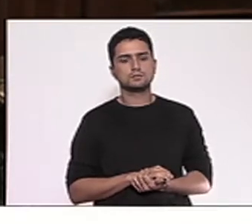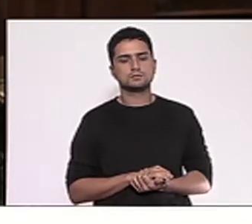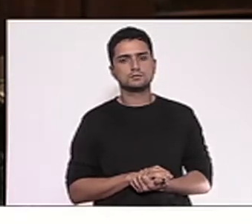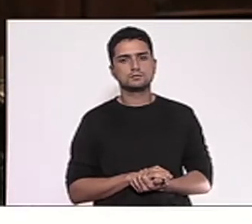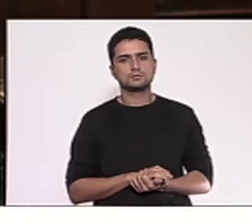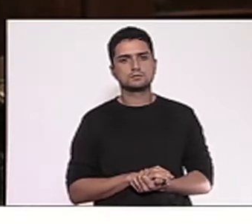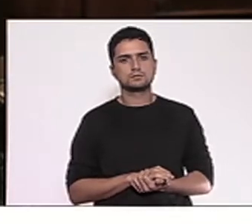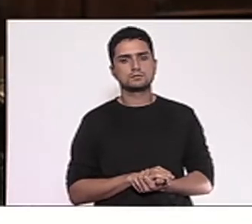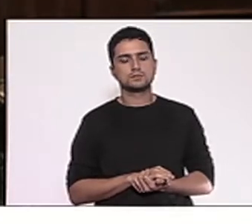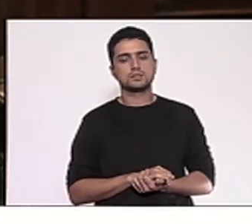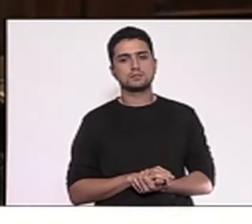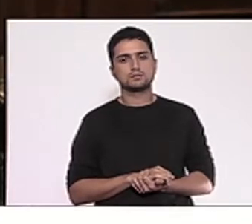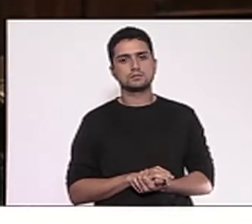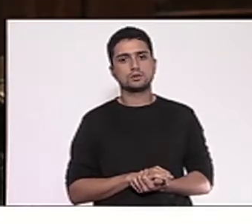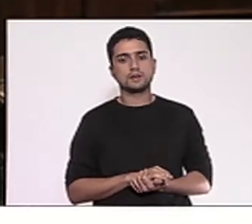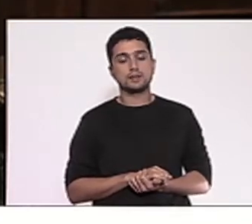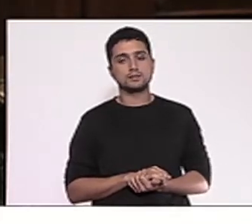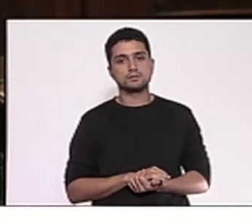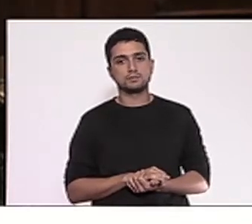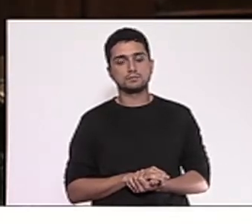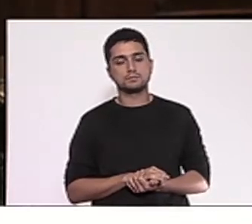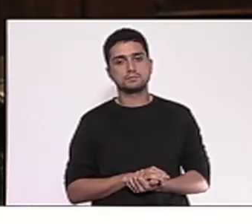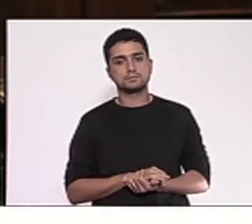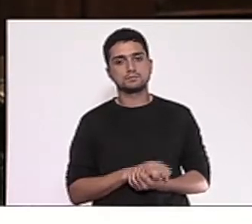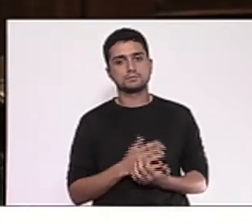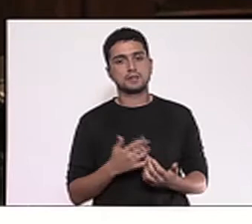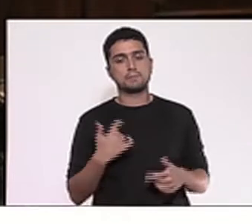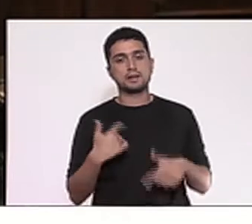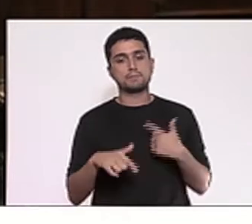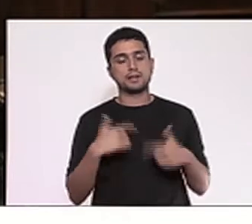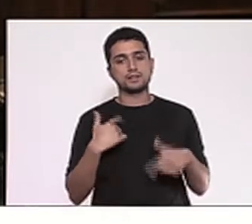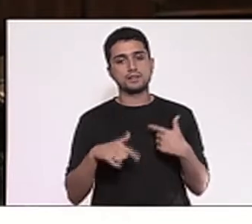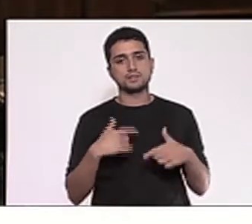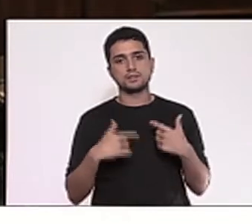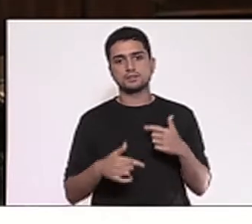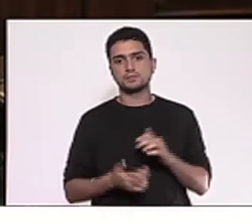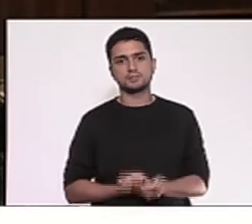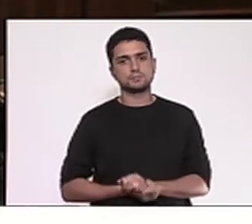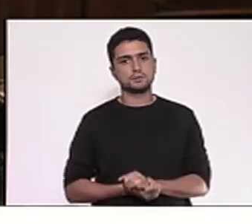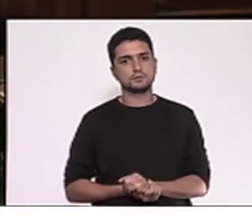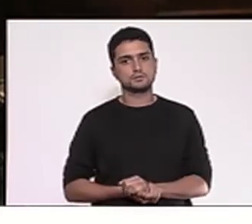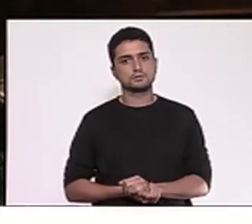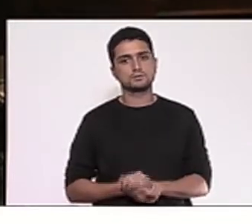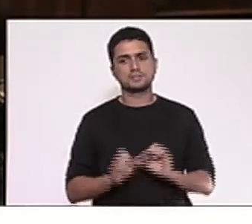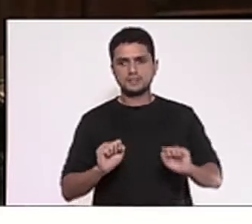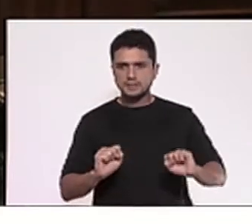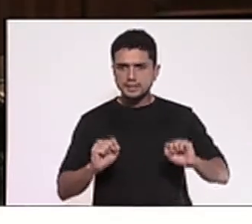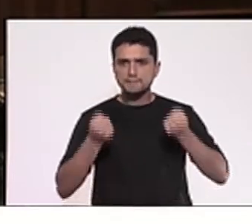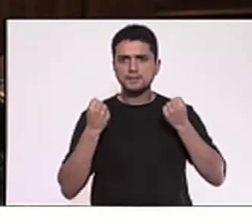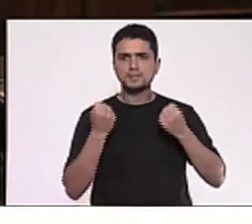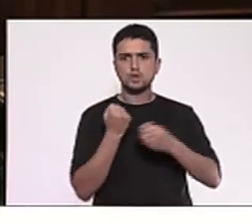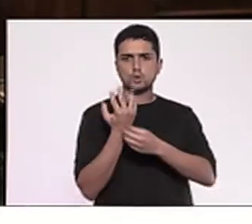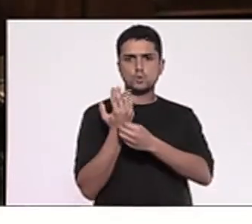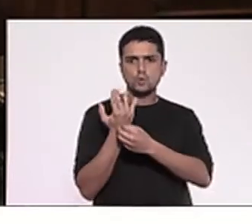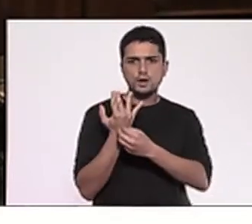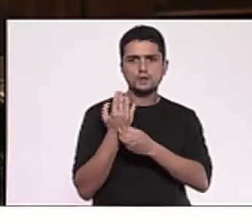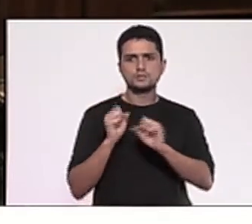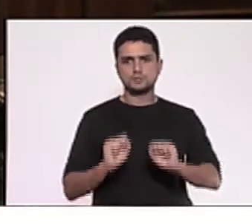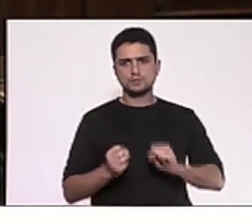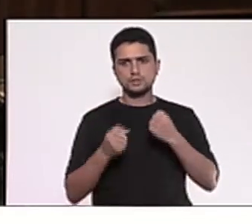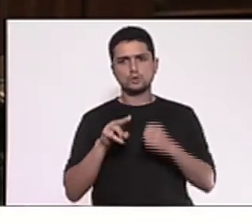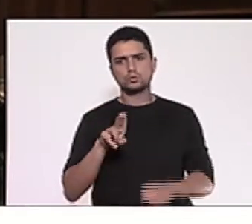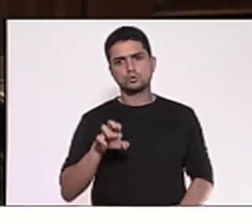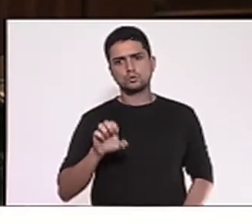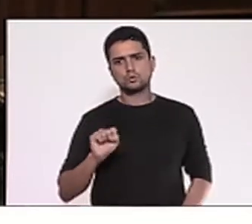Vamos defender a UERJ, vamos defender a UENF, vamos defender a UESO, perfeitamente,